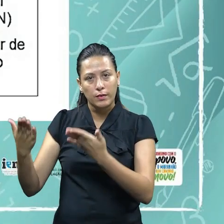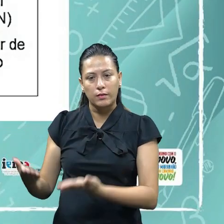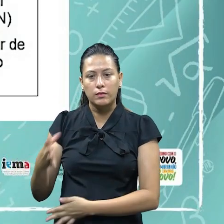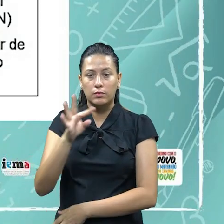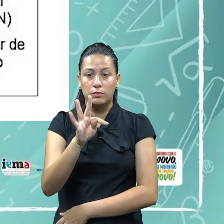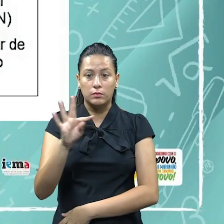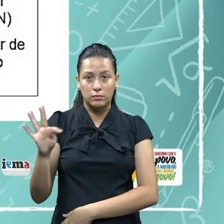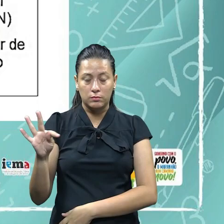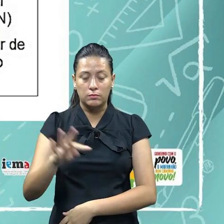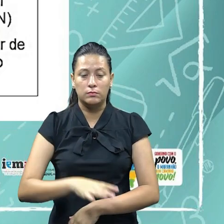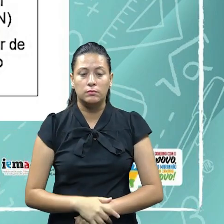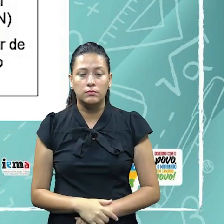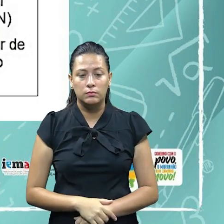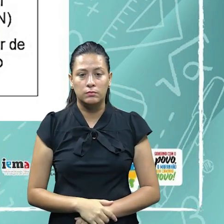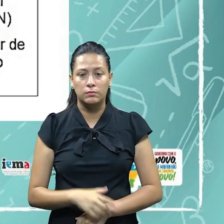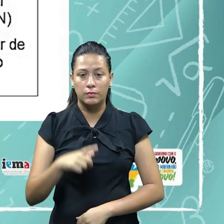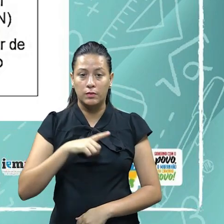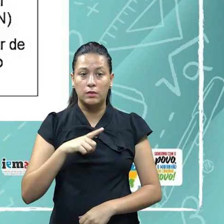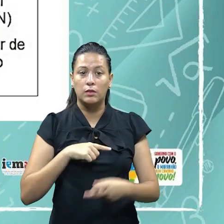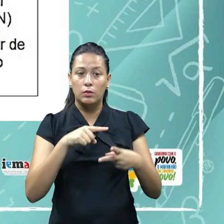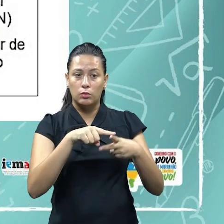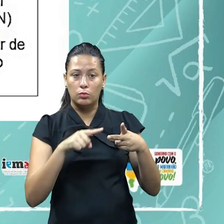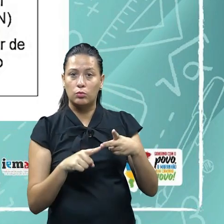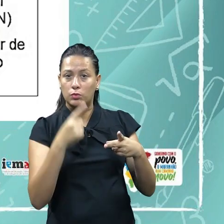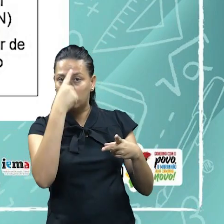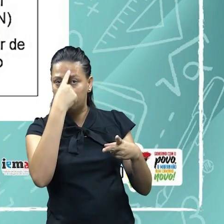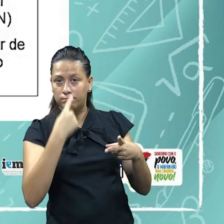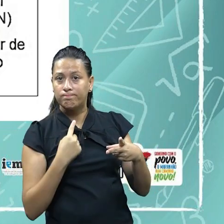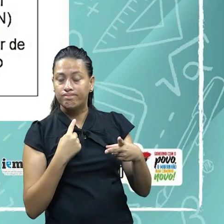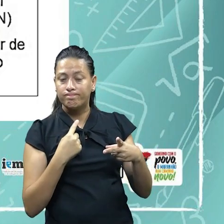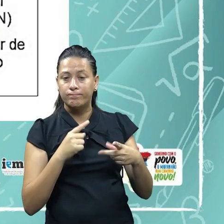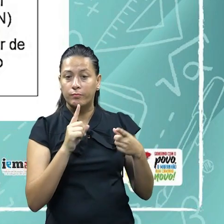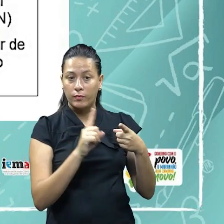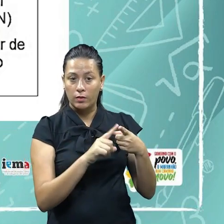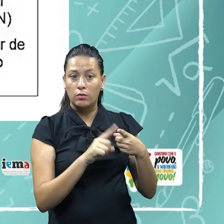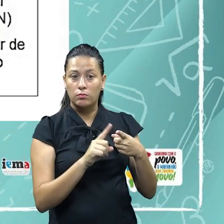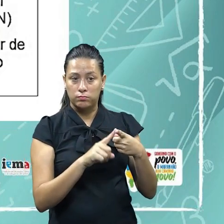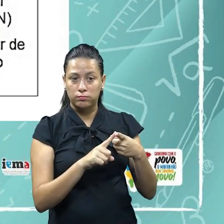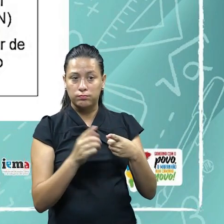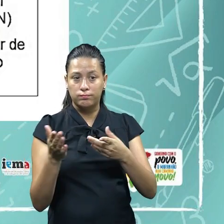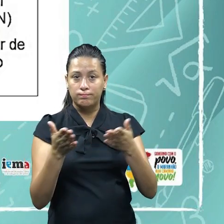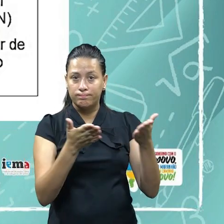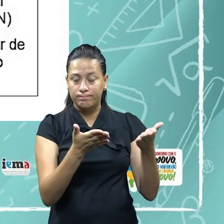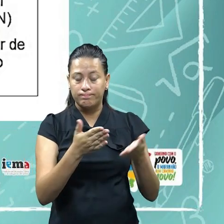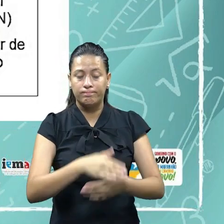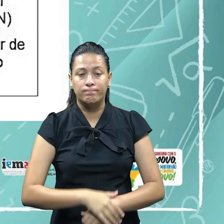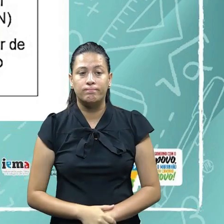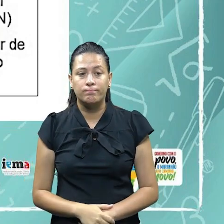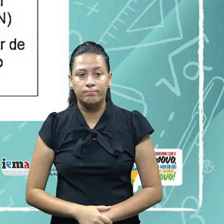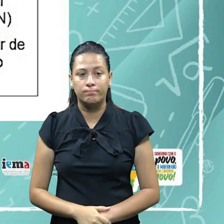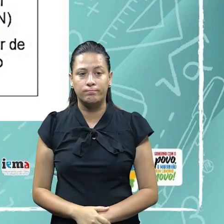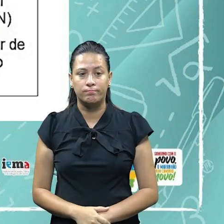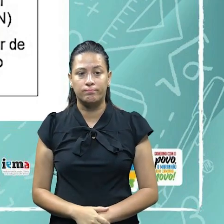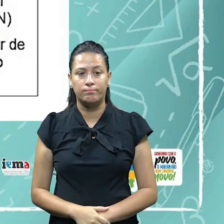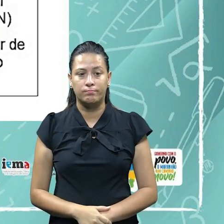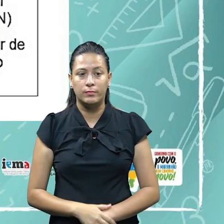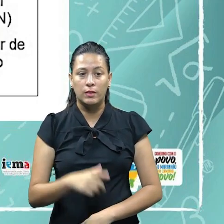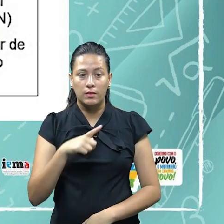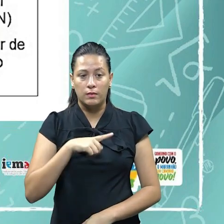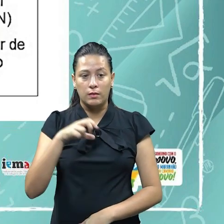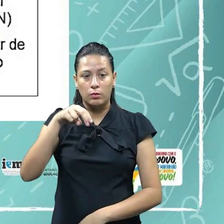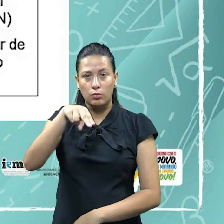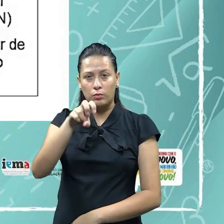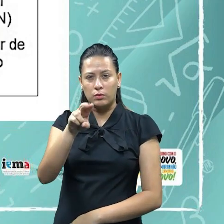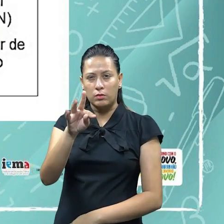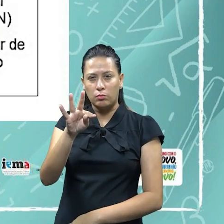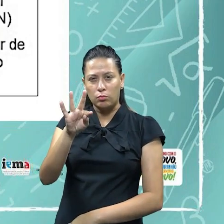temos aí, como vocês podem ver, essas duas imagens. Na imagem de cima, nós temos o neutro